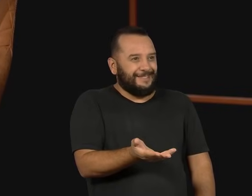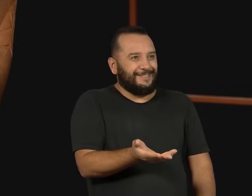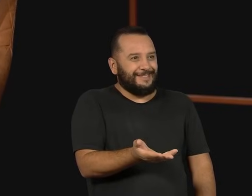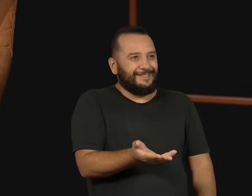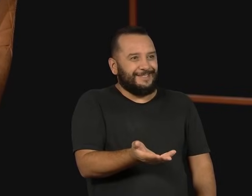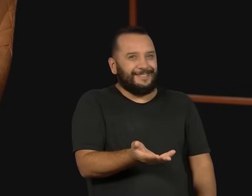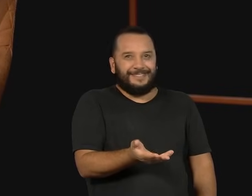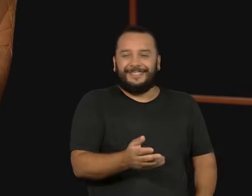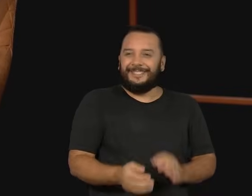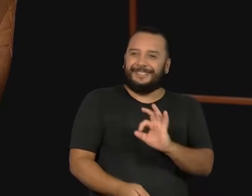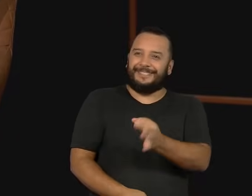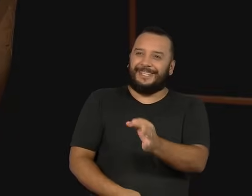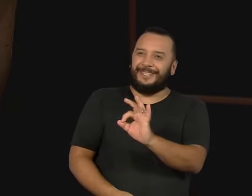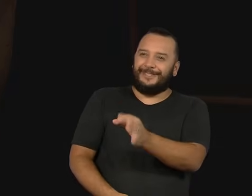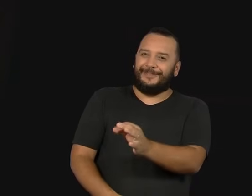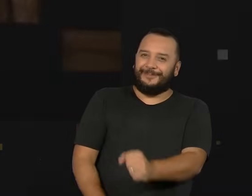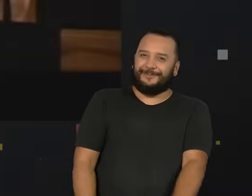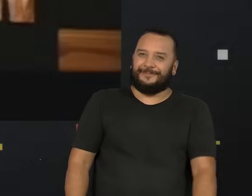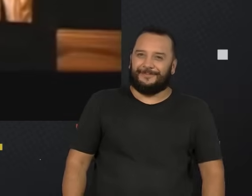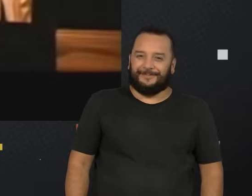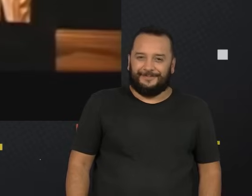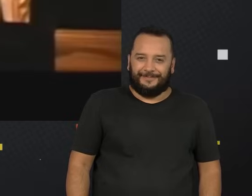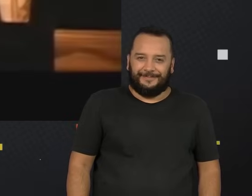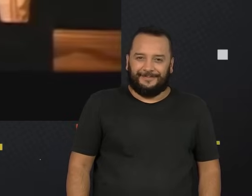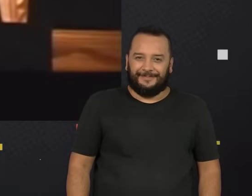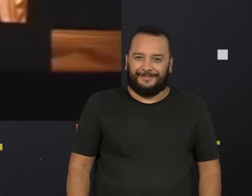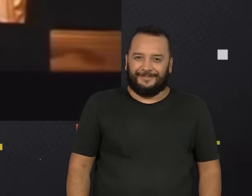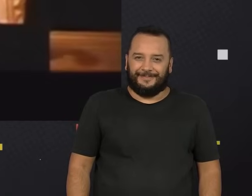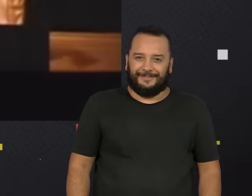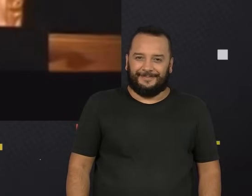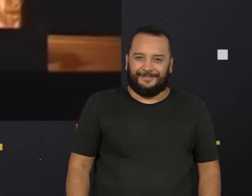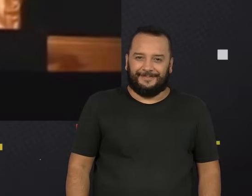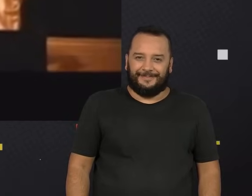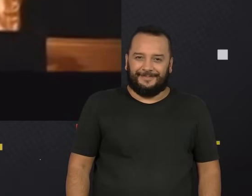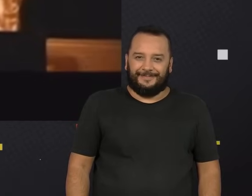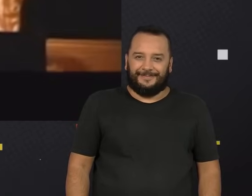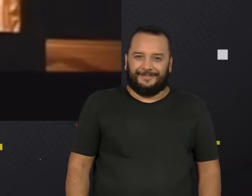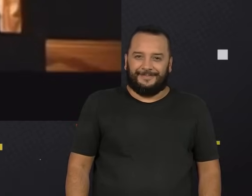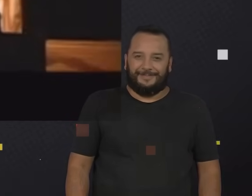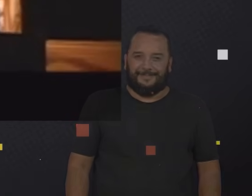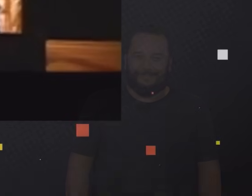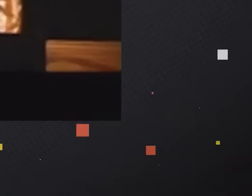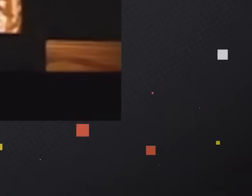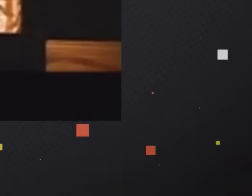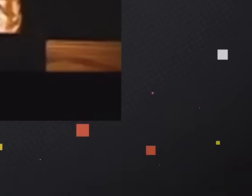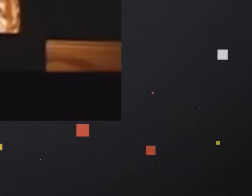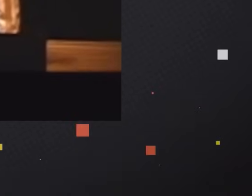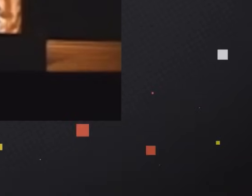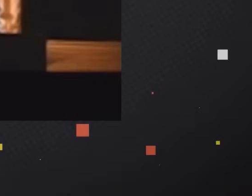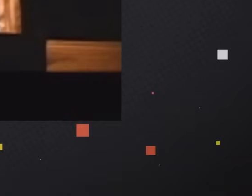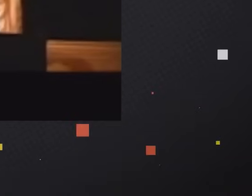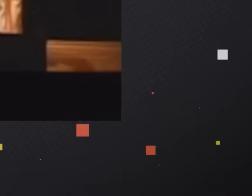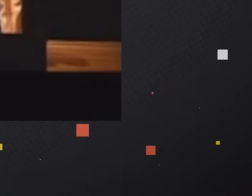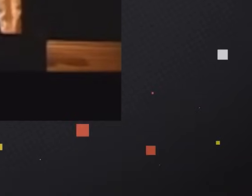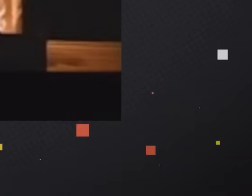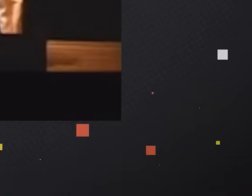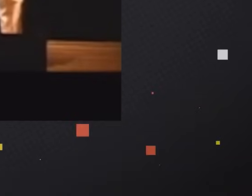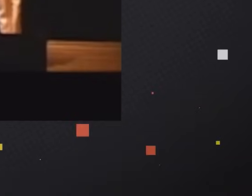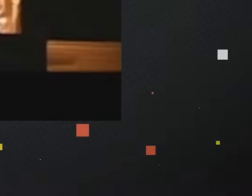mesmo. Exato. A primavera é quando ninguém mais espera